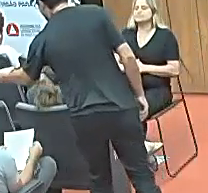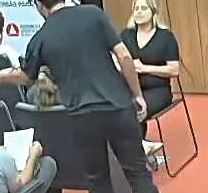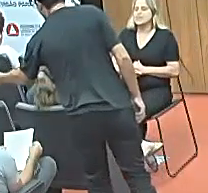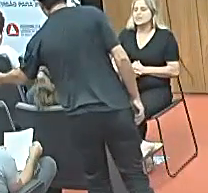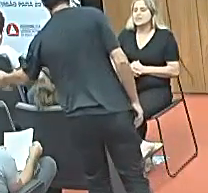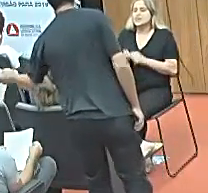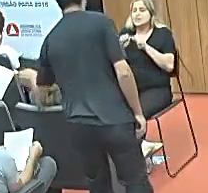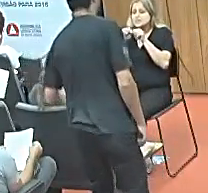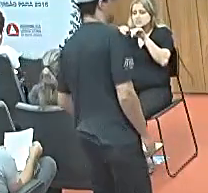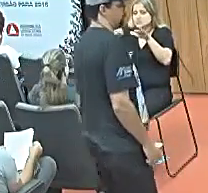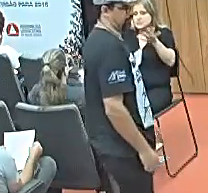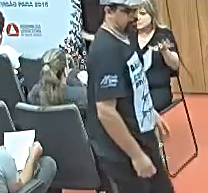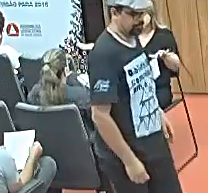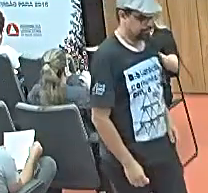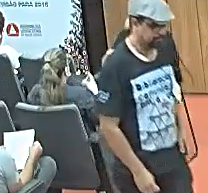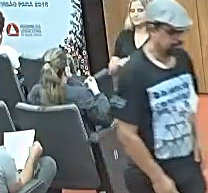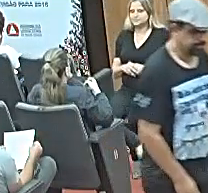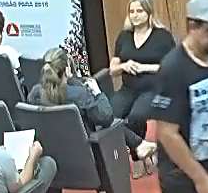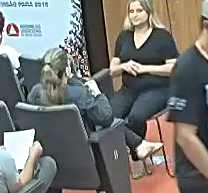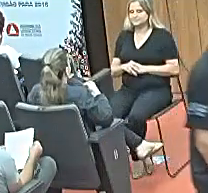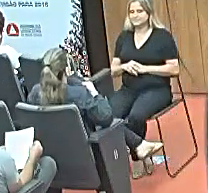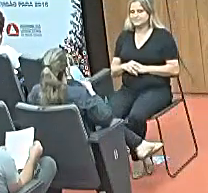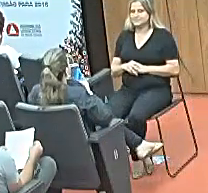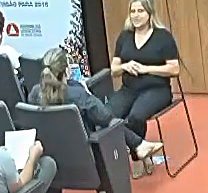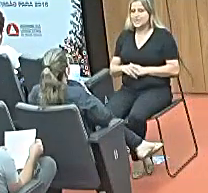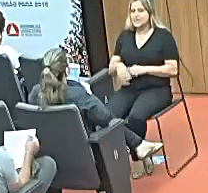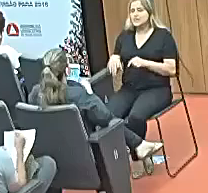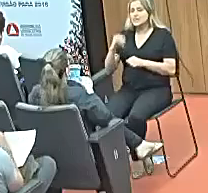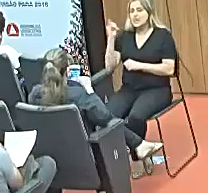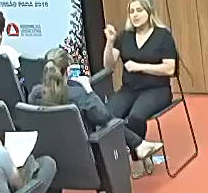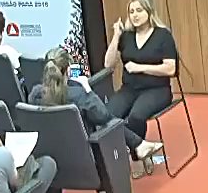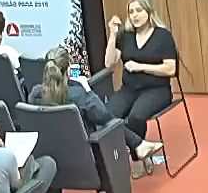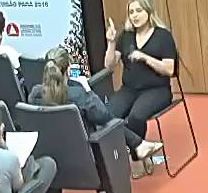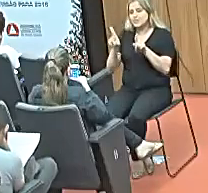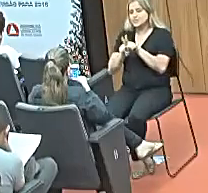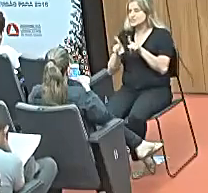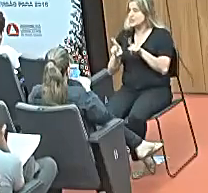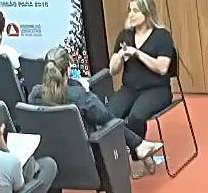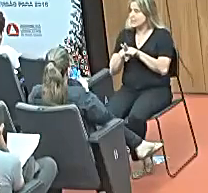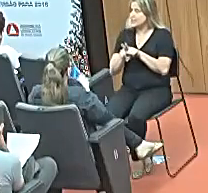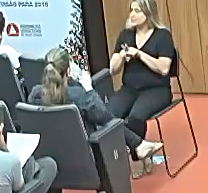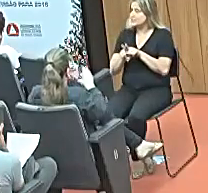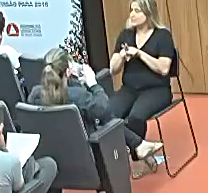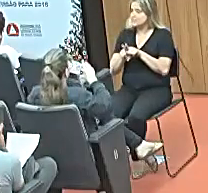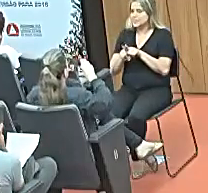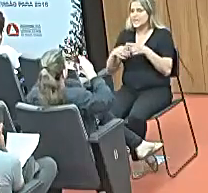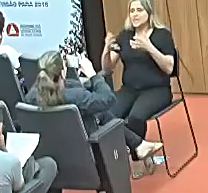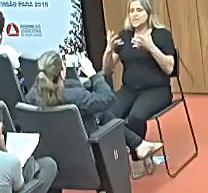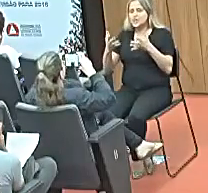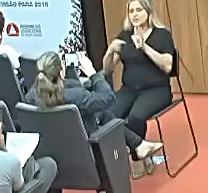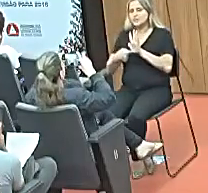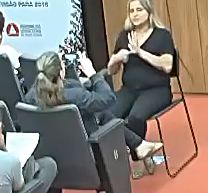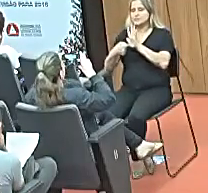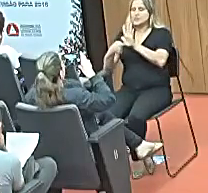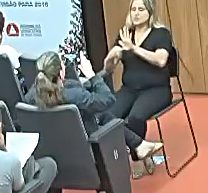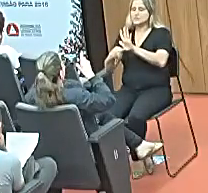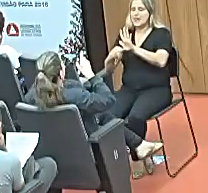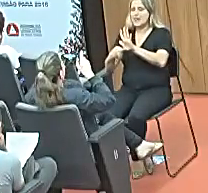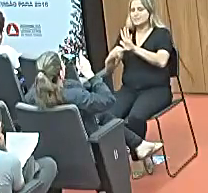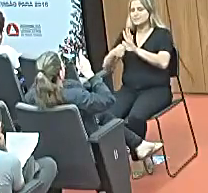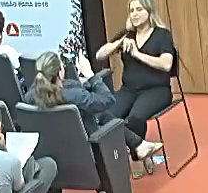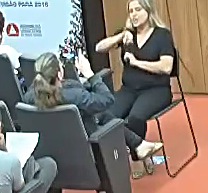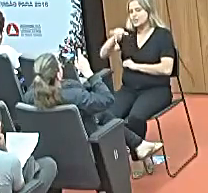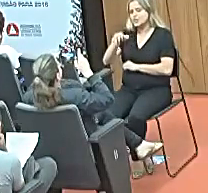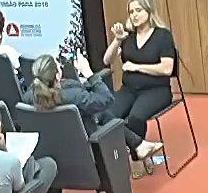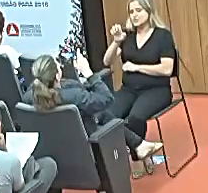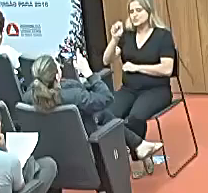é fotovoltaica e é importante é que eu quero fazer uma honra um resultado o ator jean e demais membros